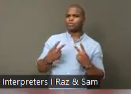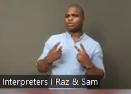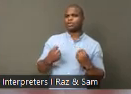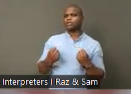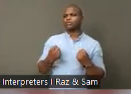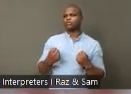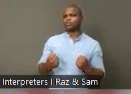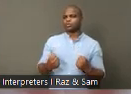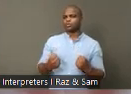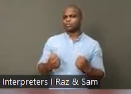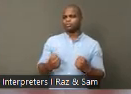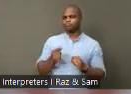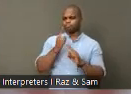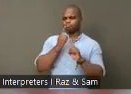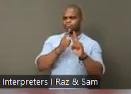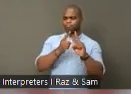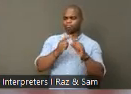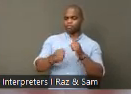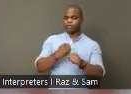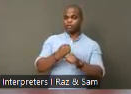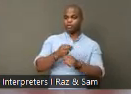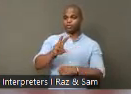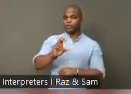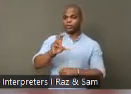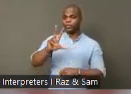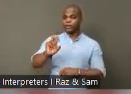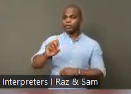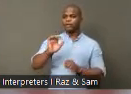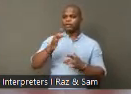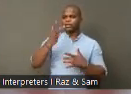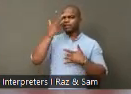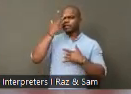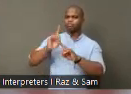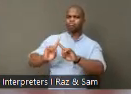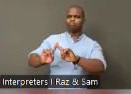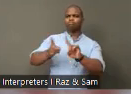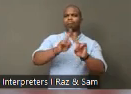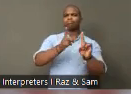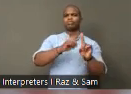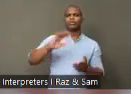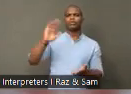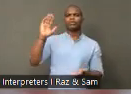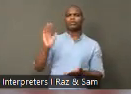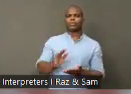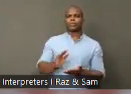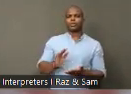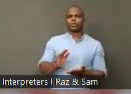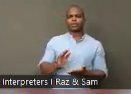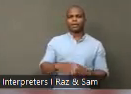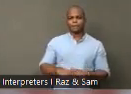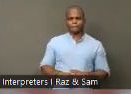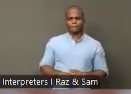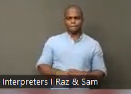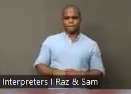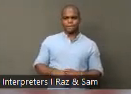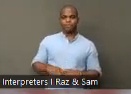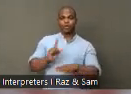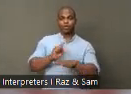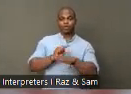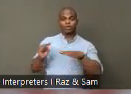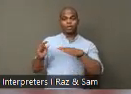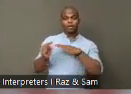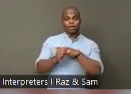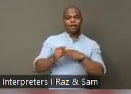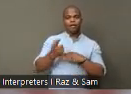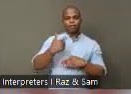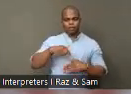várias doenças transmissíveis até 2030. Nós embarcamos neste papel porque acreditamos que esta agenda de